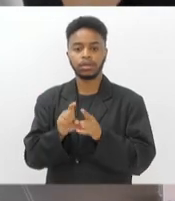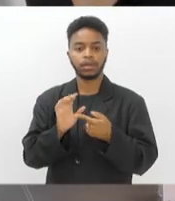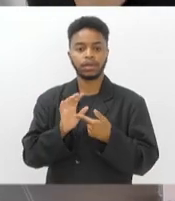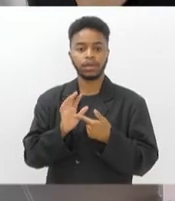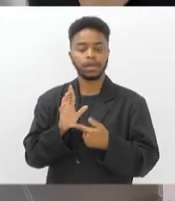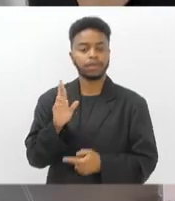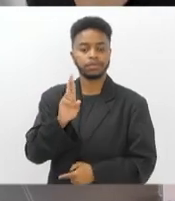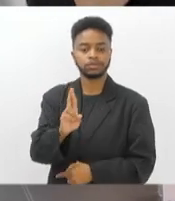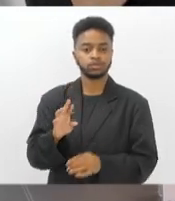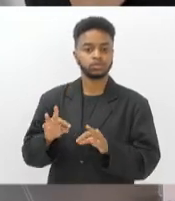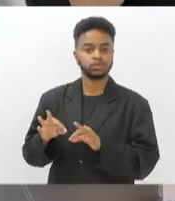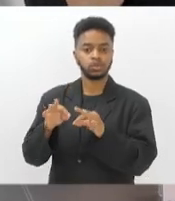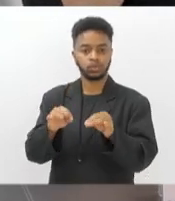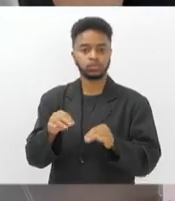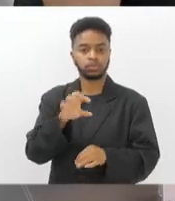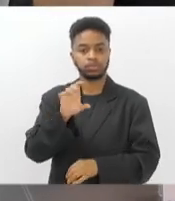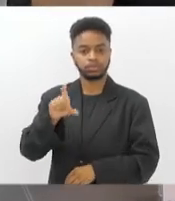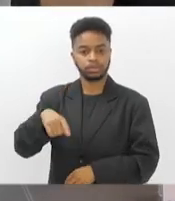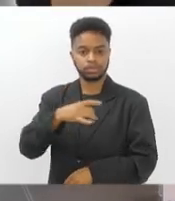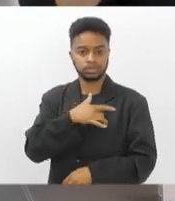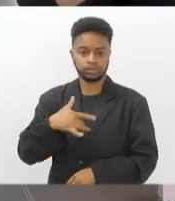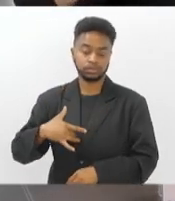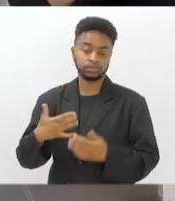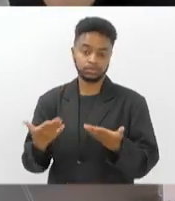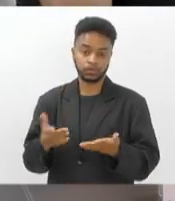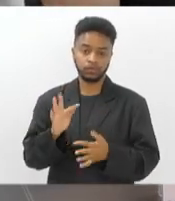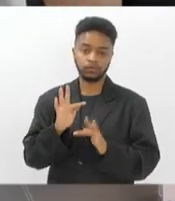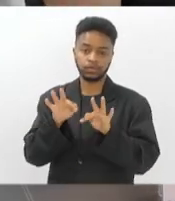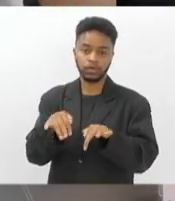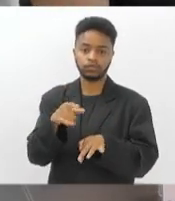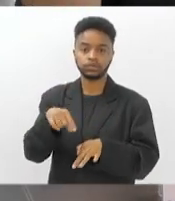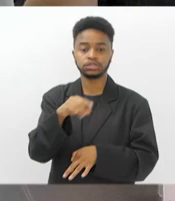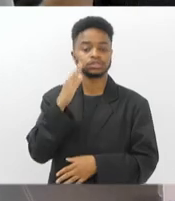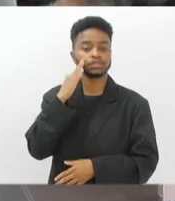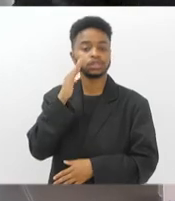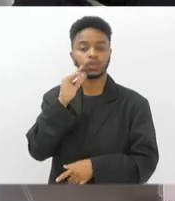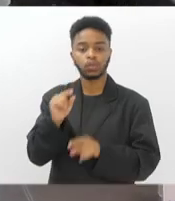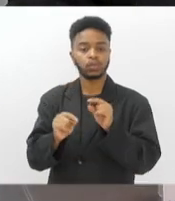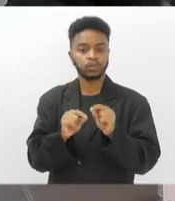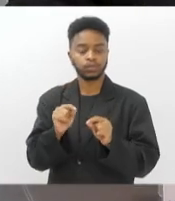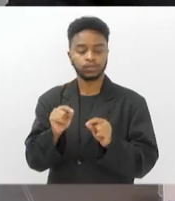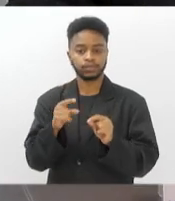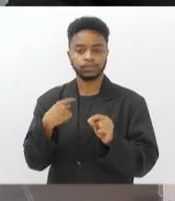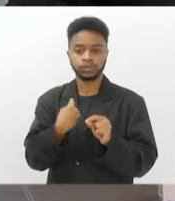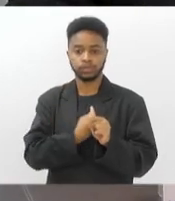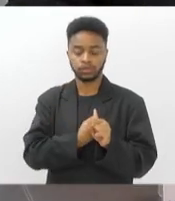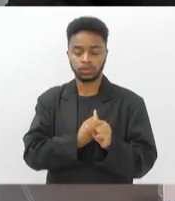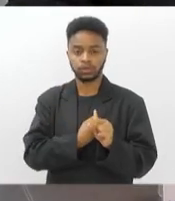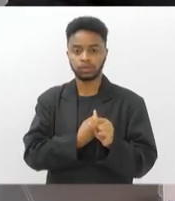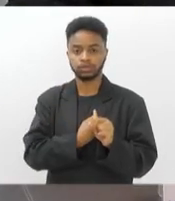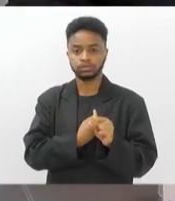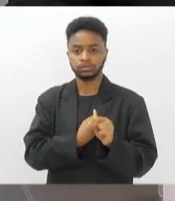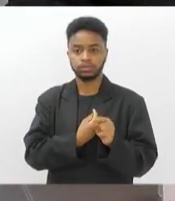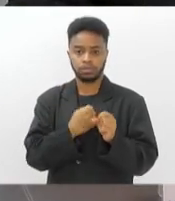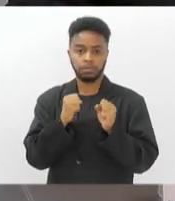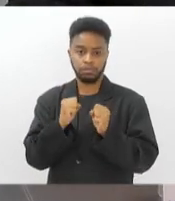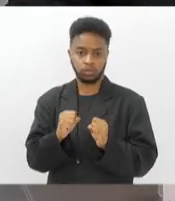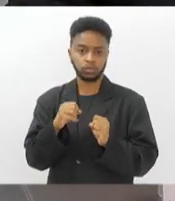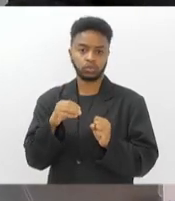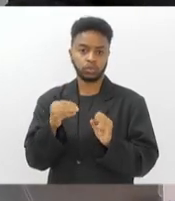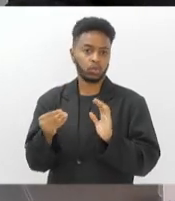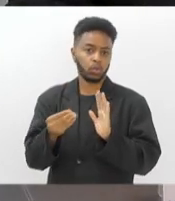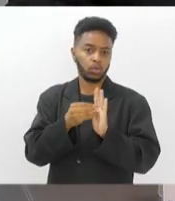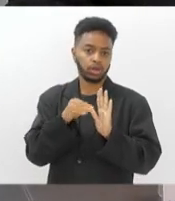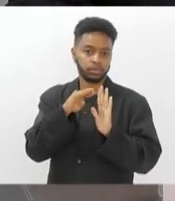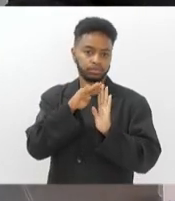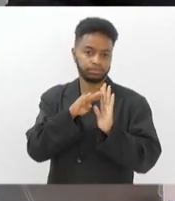planos então vocês vão entender que no plan aqui no final a gente eh nós nós vamos podemos fazer puníveis eles